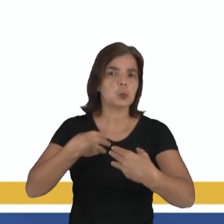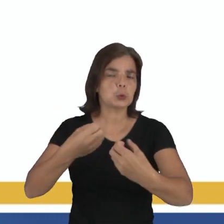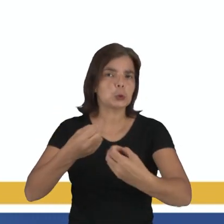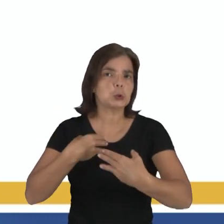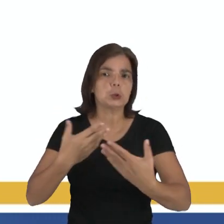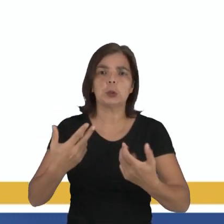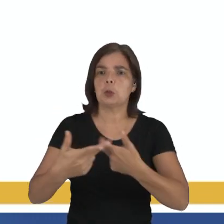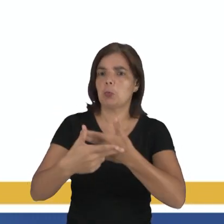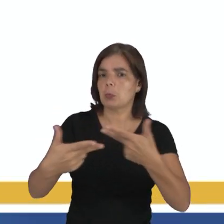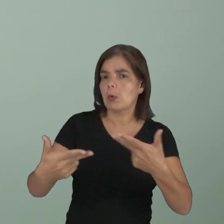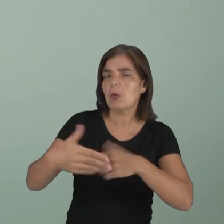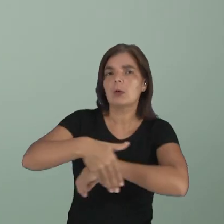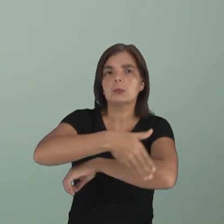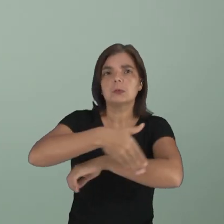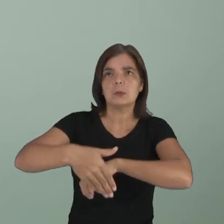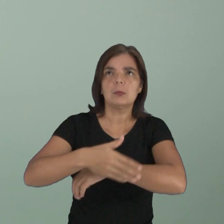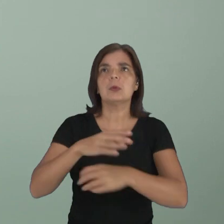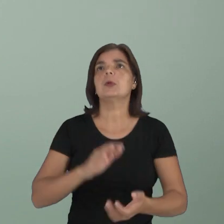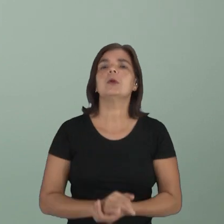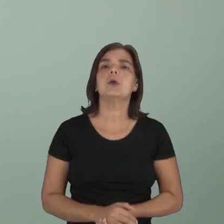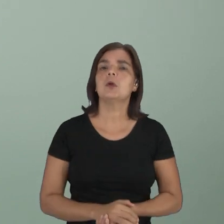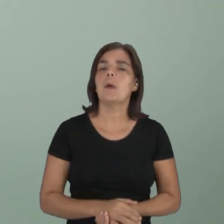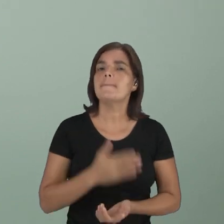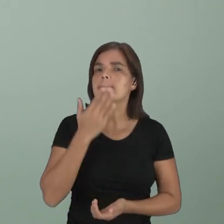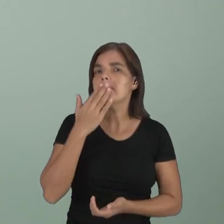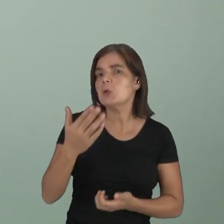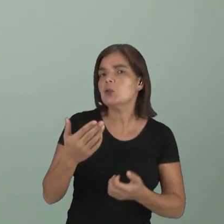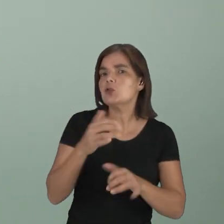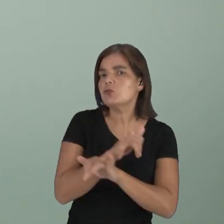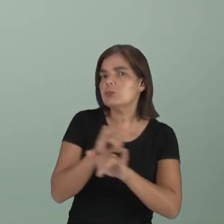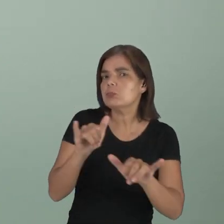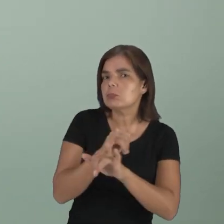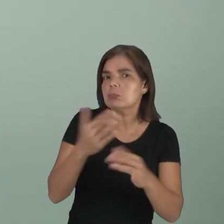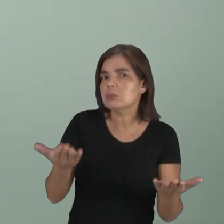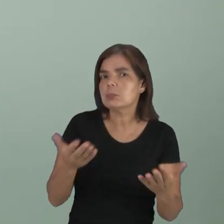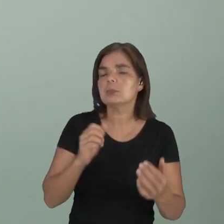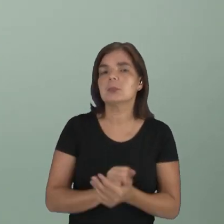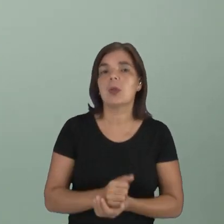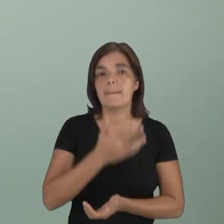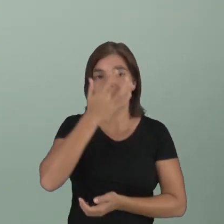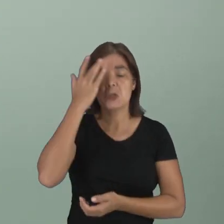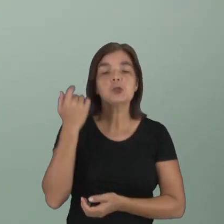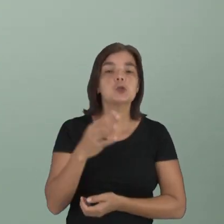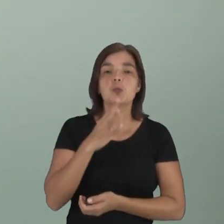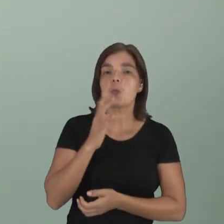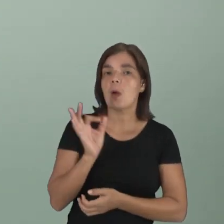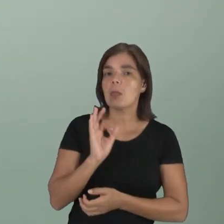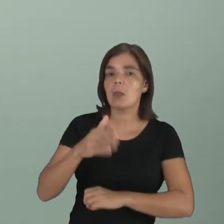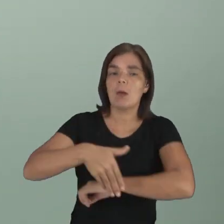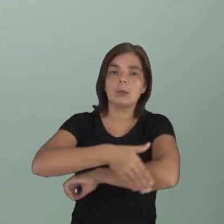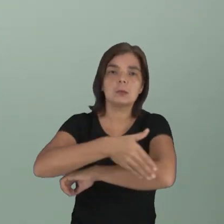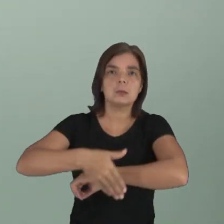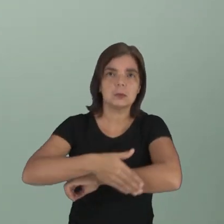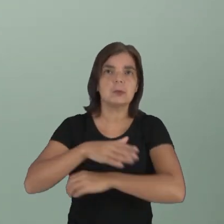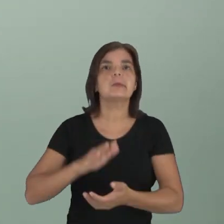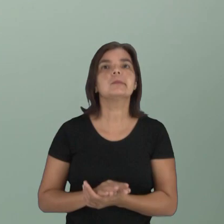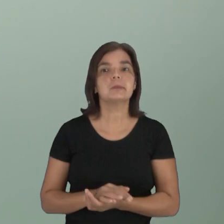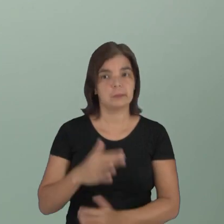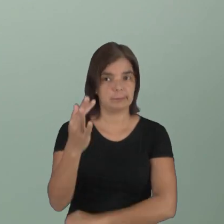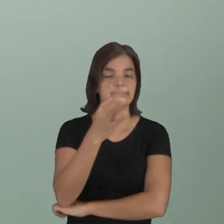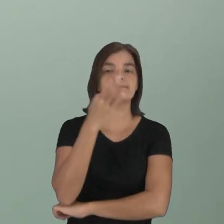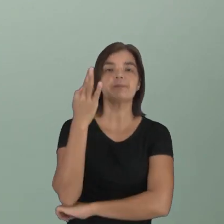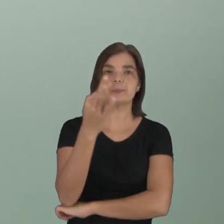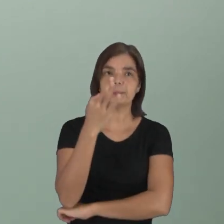o endereço, para que alguém te situe, pedir alguma informação a alguém que você não conhece na rua, você tem que